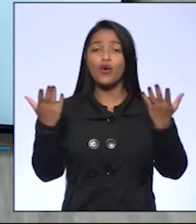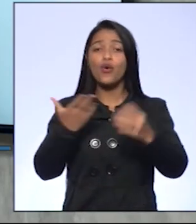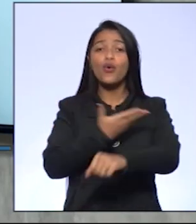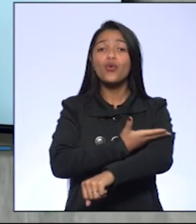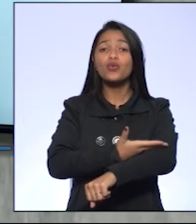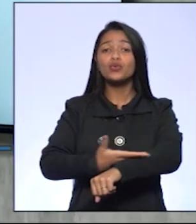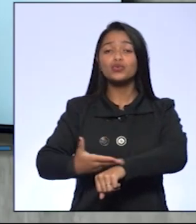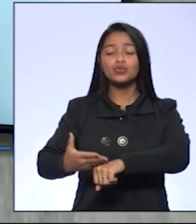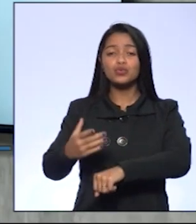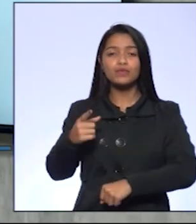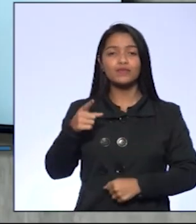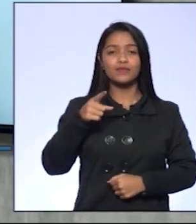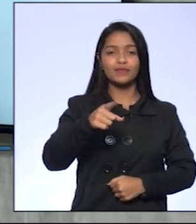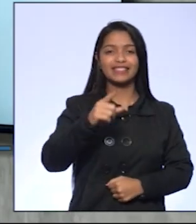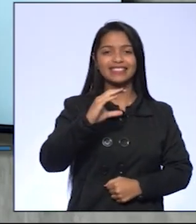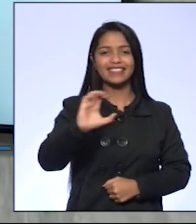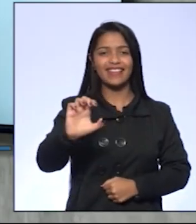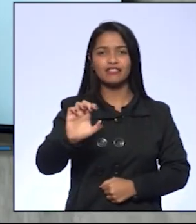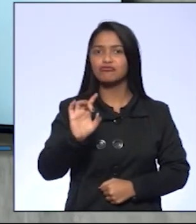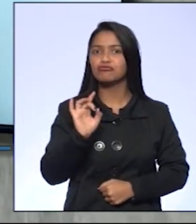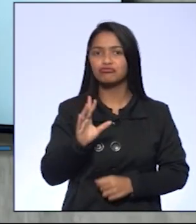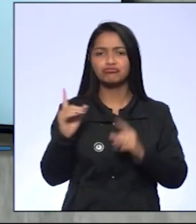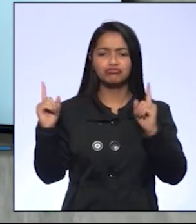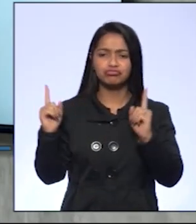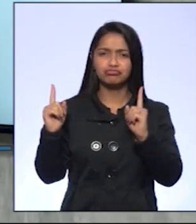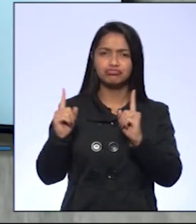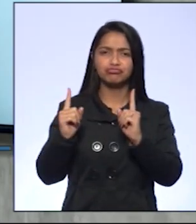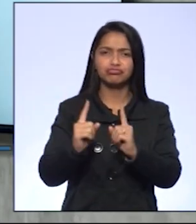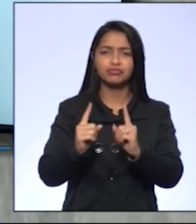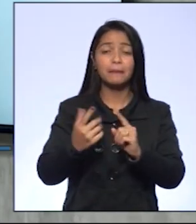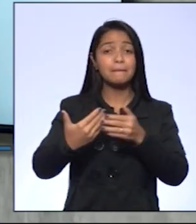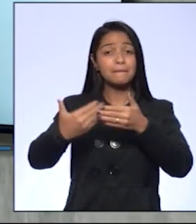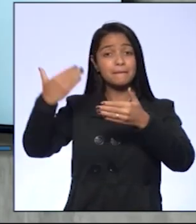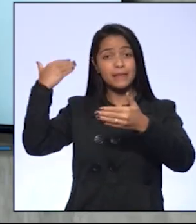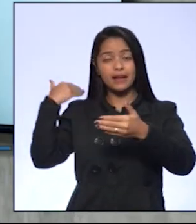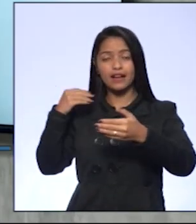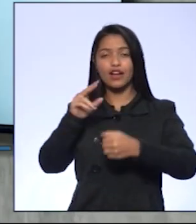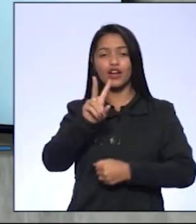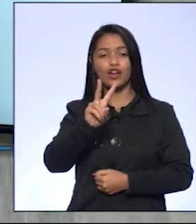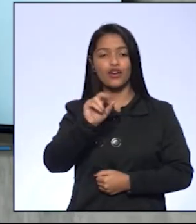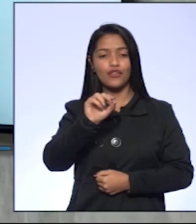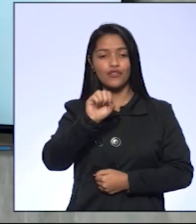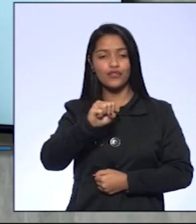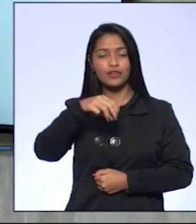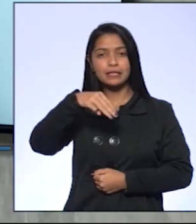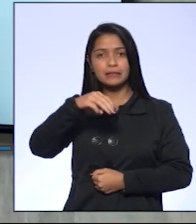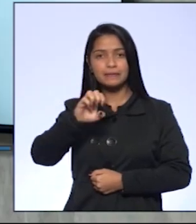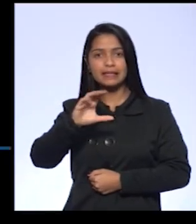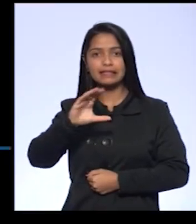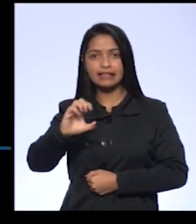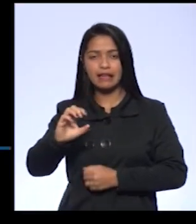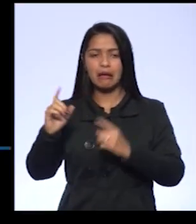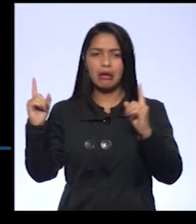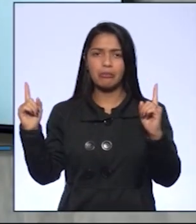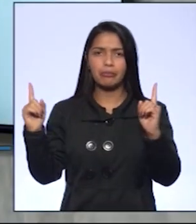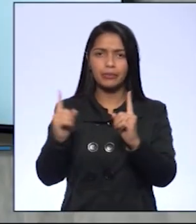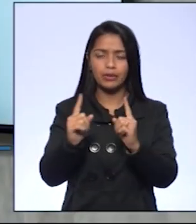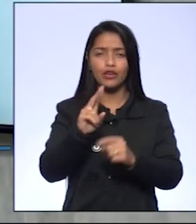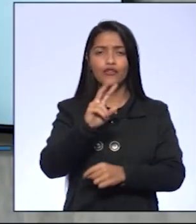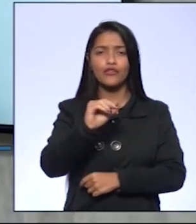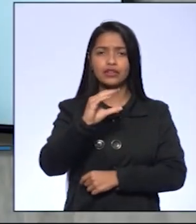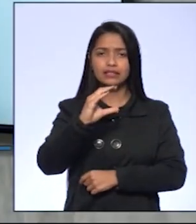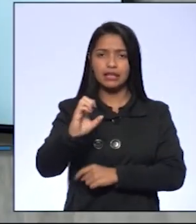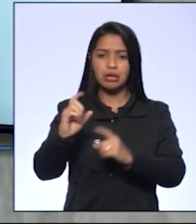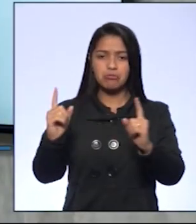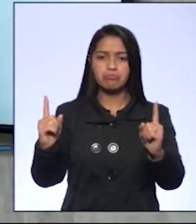falamos se. Você percebeu? Então, do vós-me ser, você, do você, se.